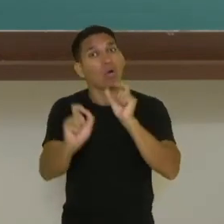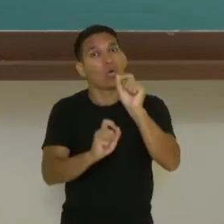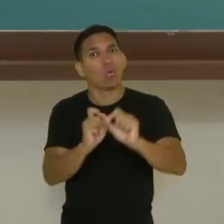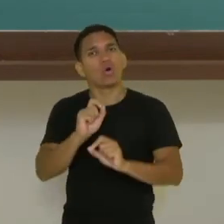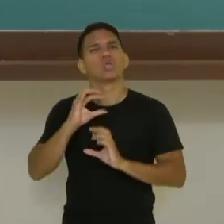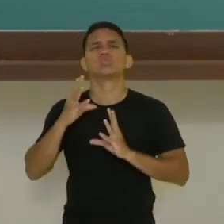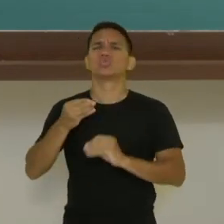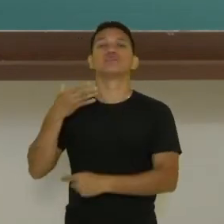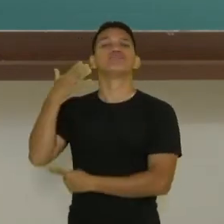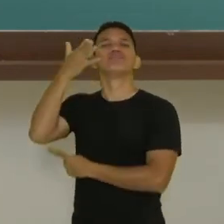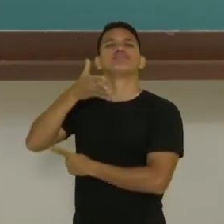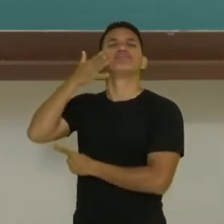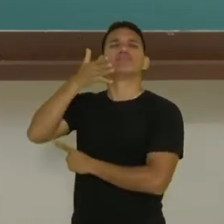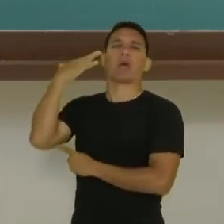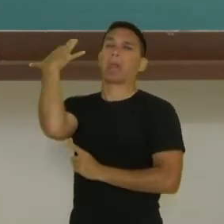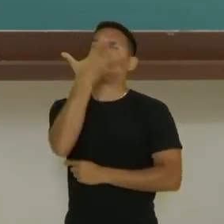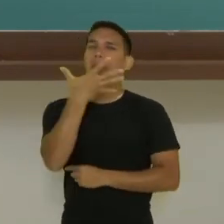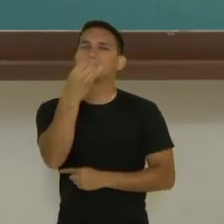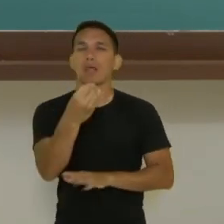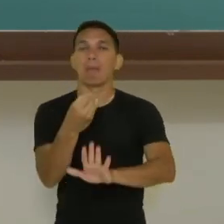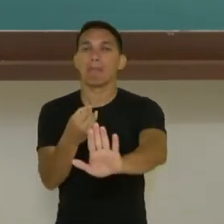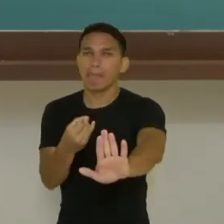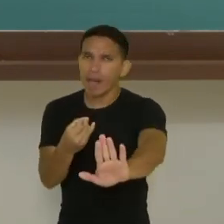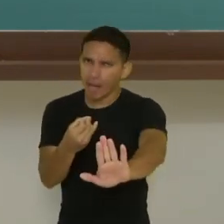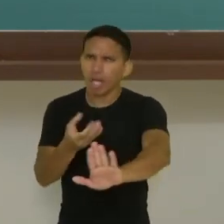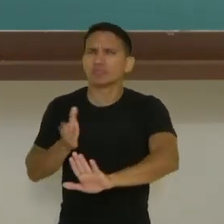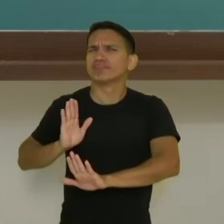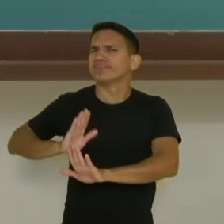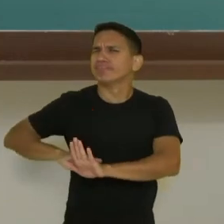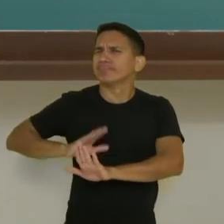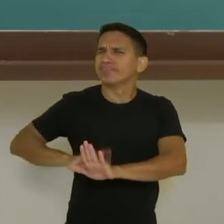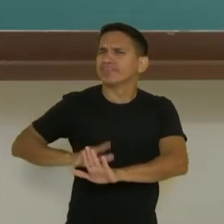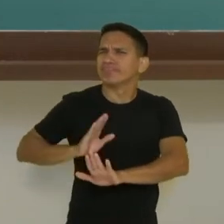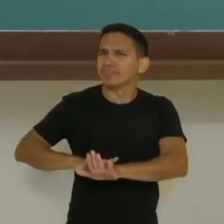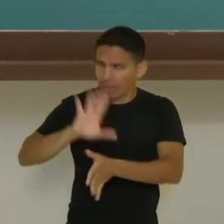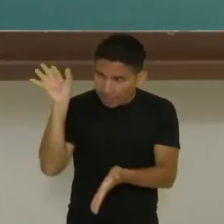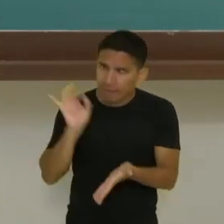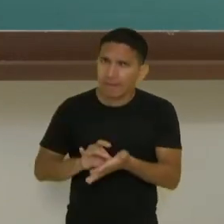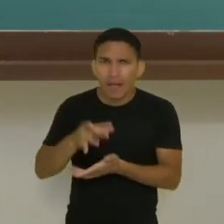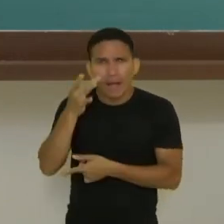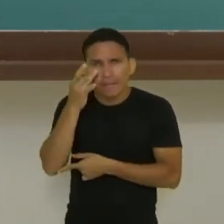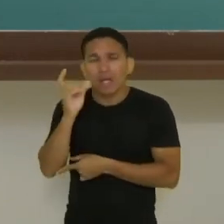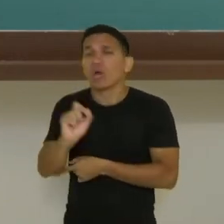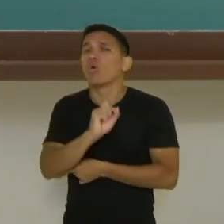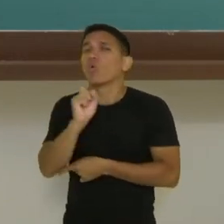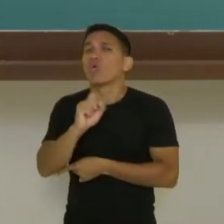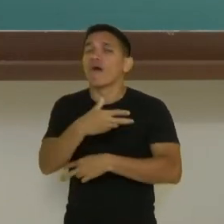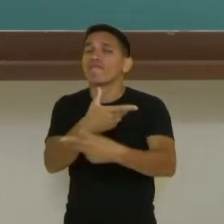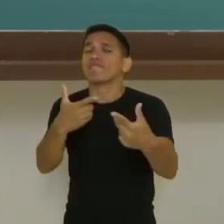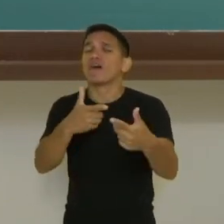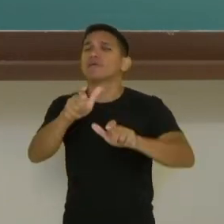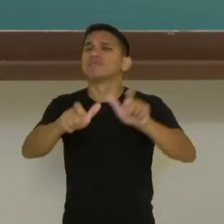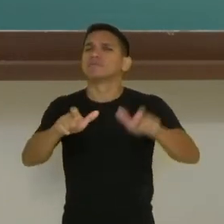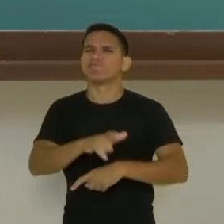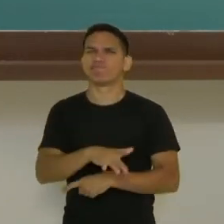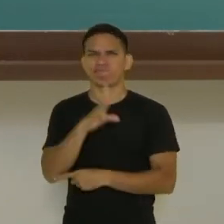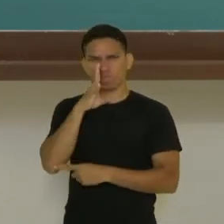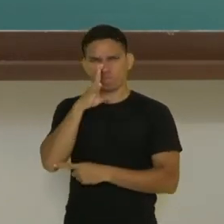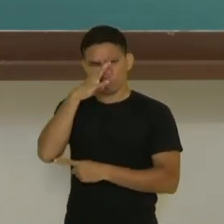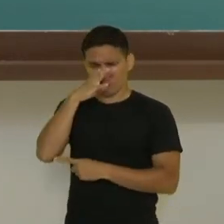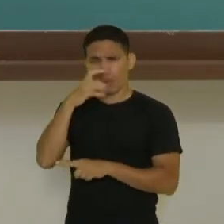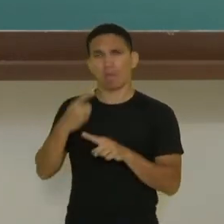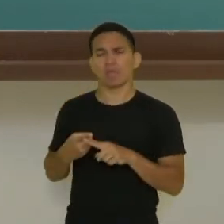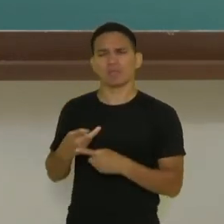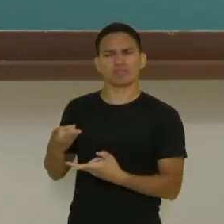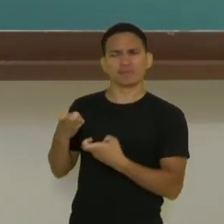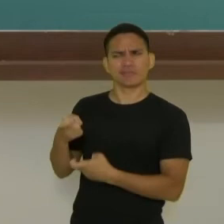no discurso, mas lá no fundo, muita gente ainda torce o nariz para mulheres em